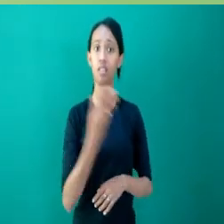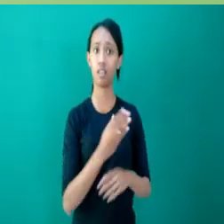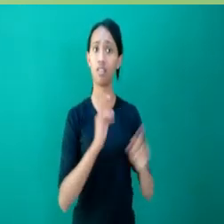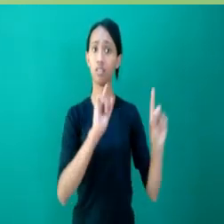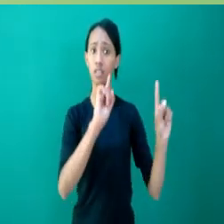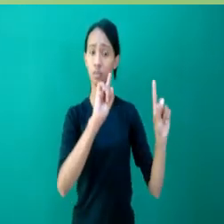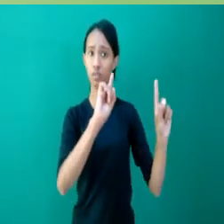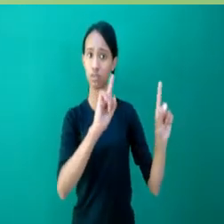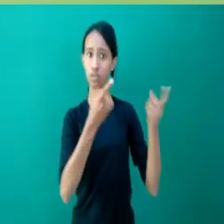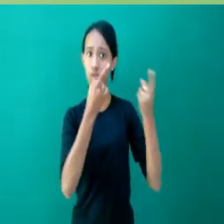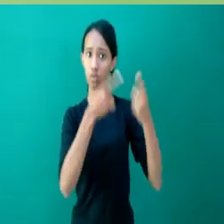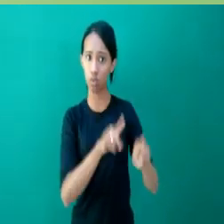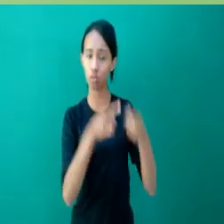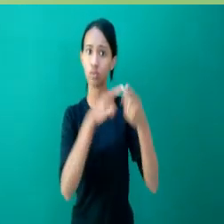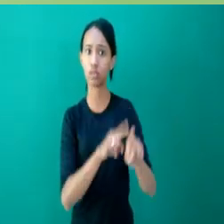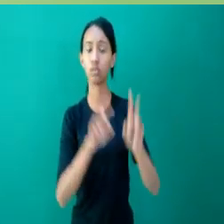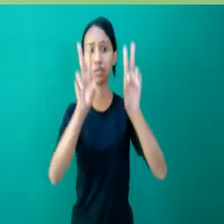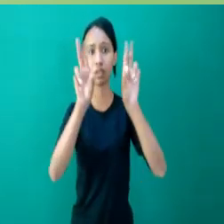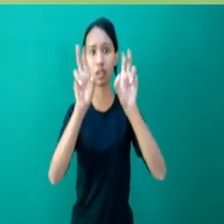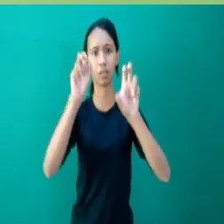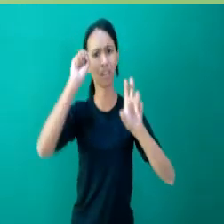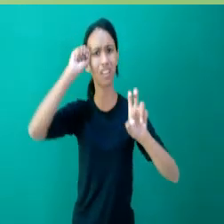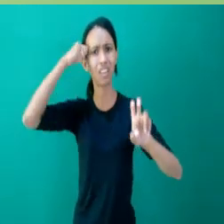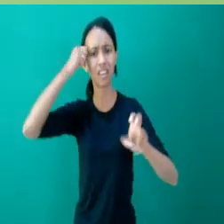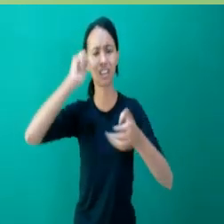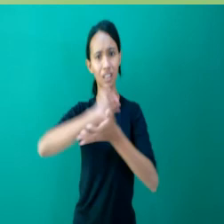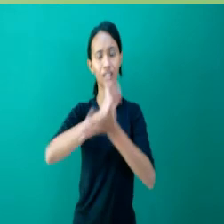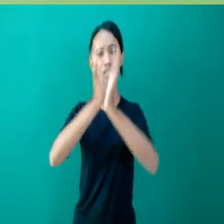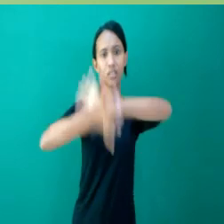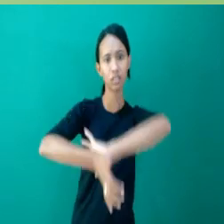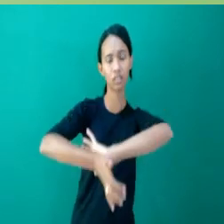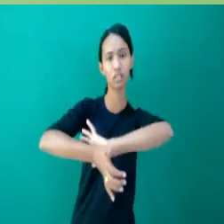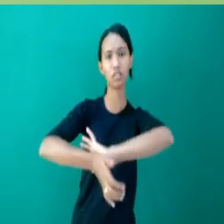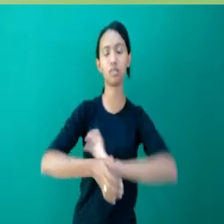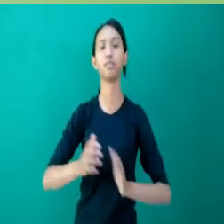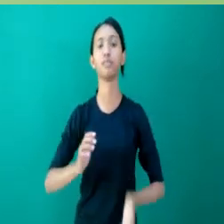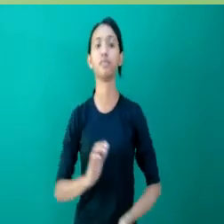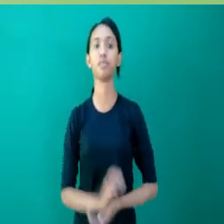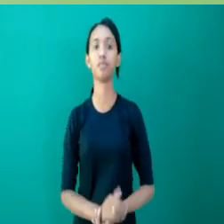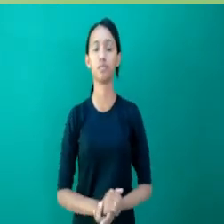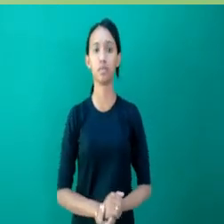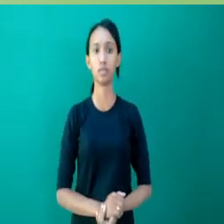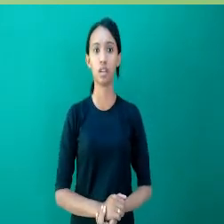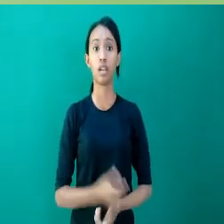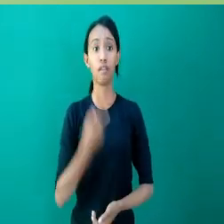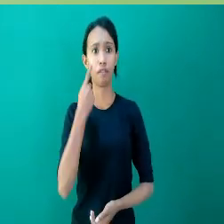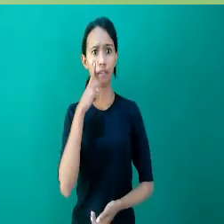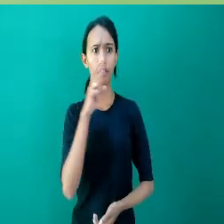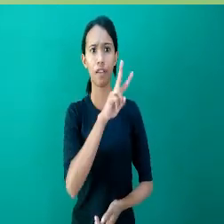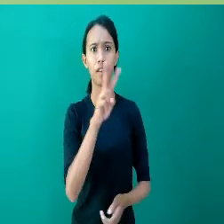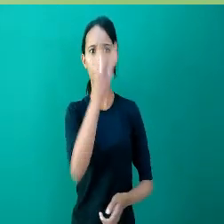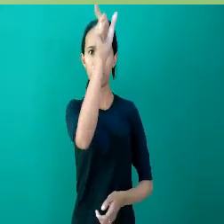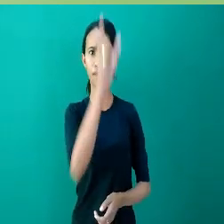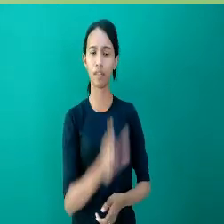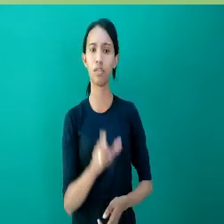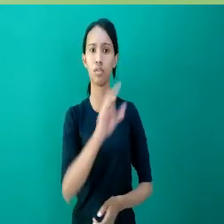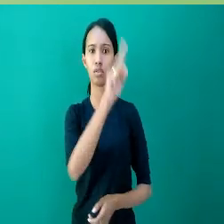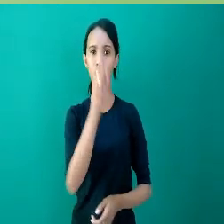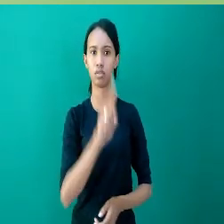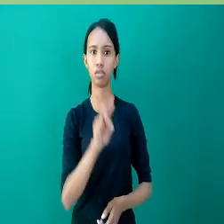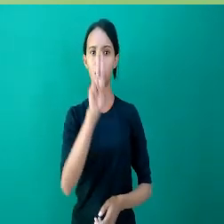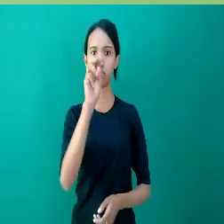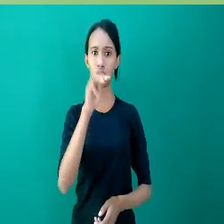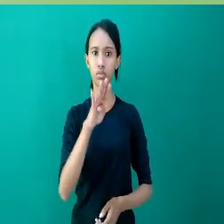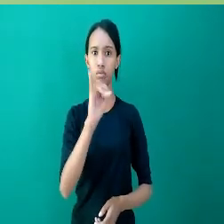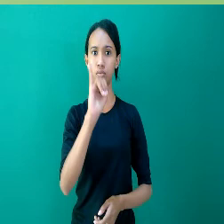questão do racismo, que é tanto combatido pela Fundação Palmares. É totalmente avesso à figura de Zumbi dos Palmares.